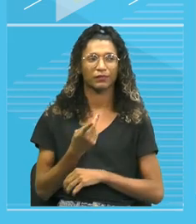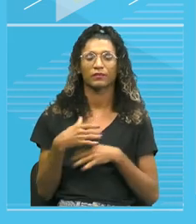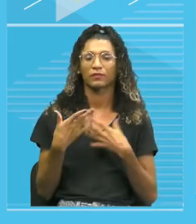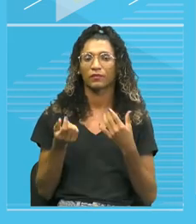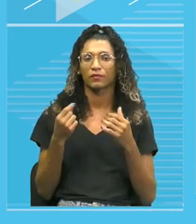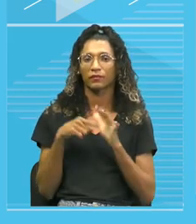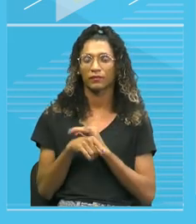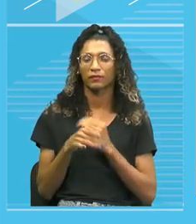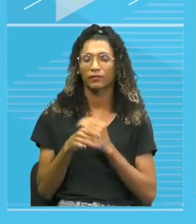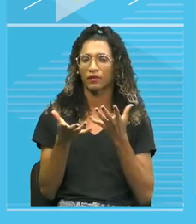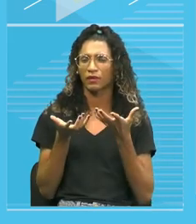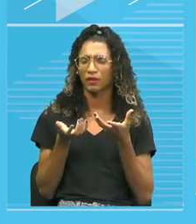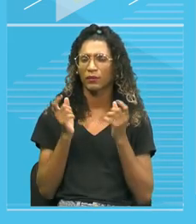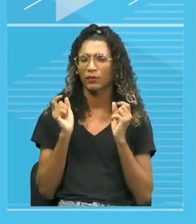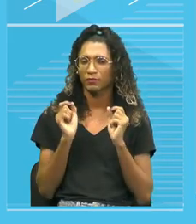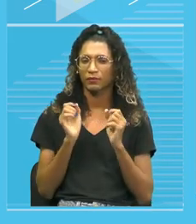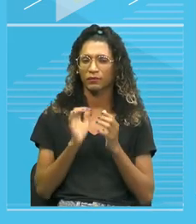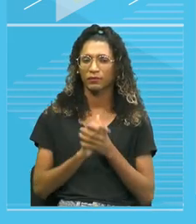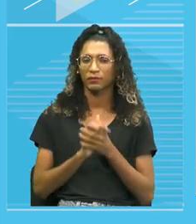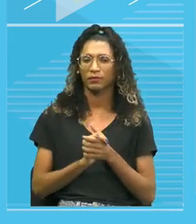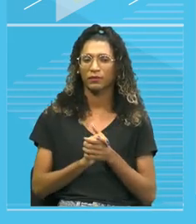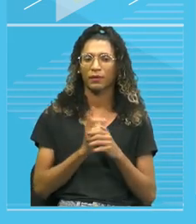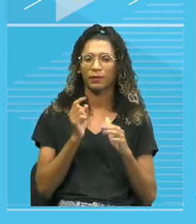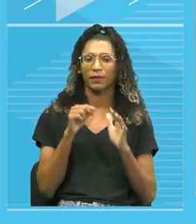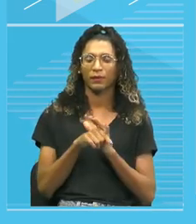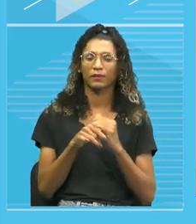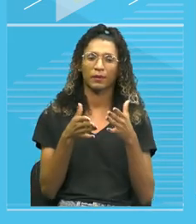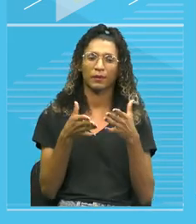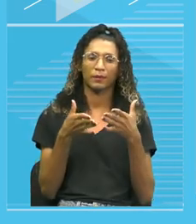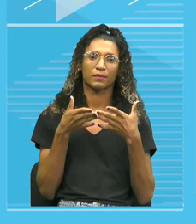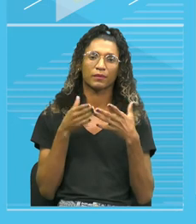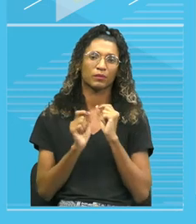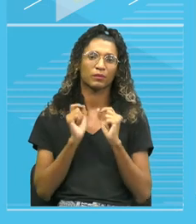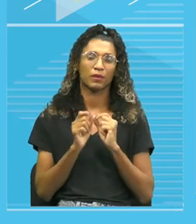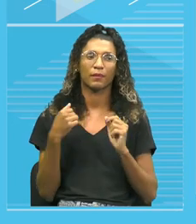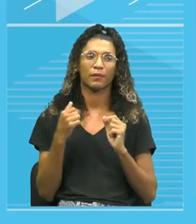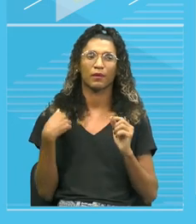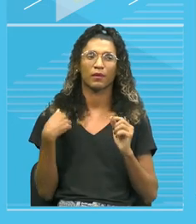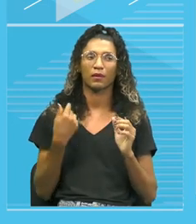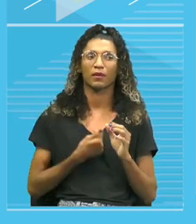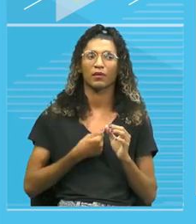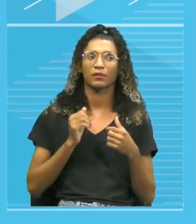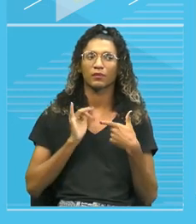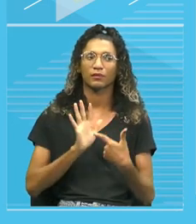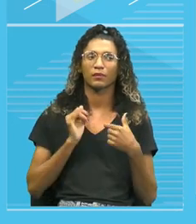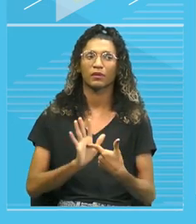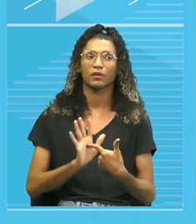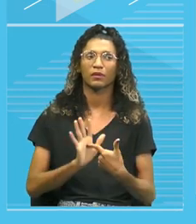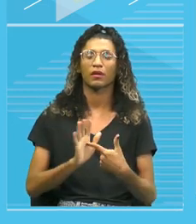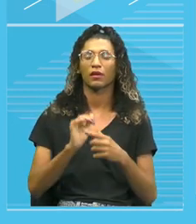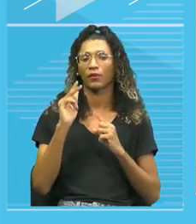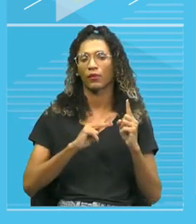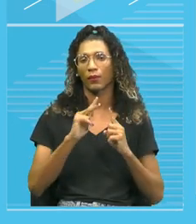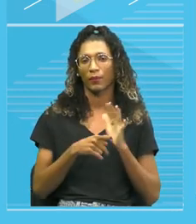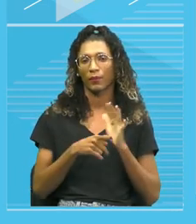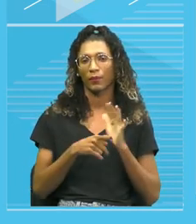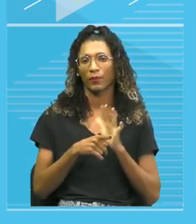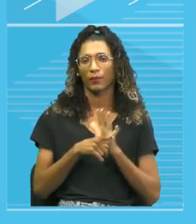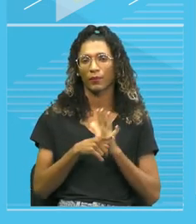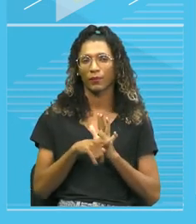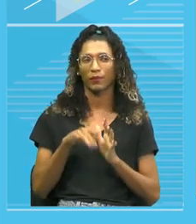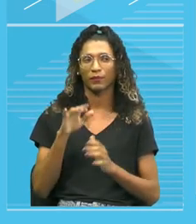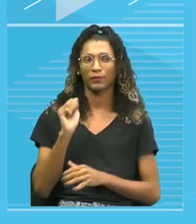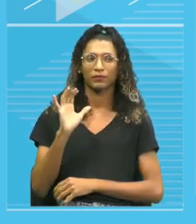quer A questão está pedindo para determinar entalpia de formação do acetileno beleza